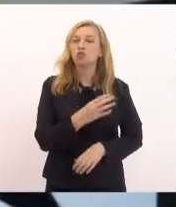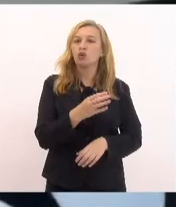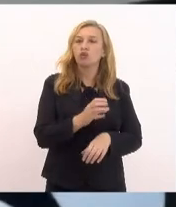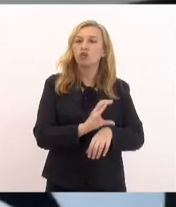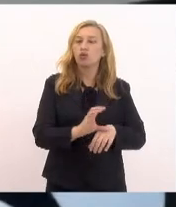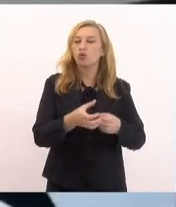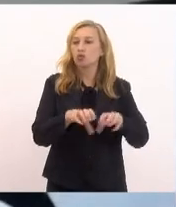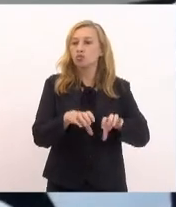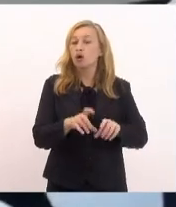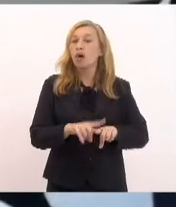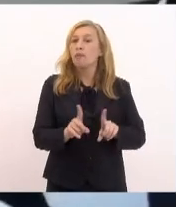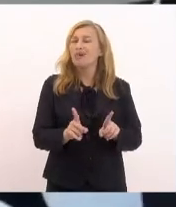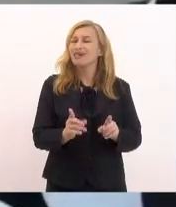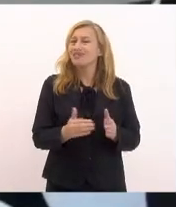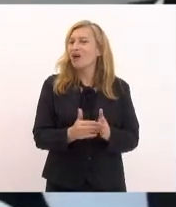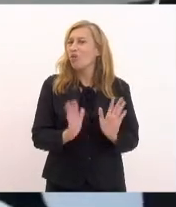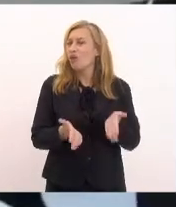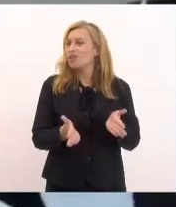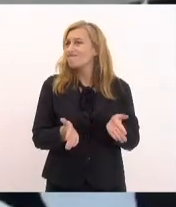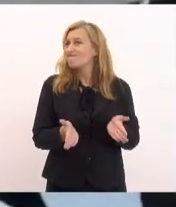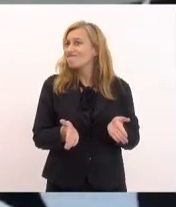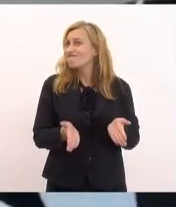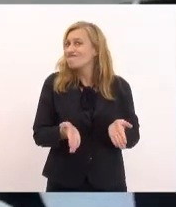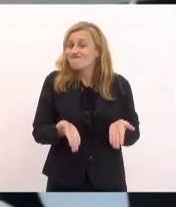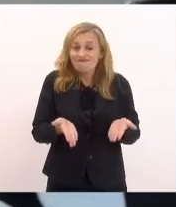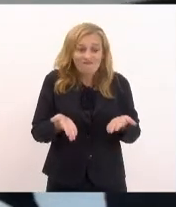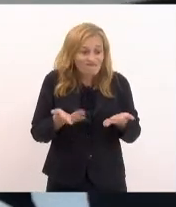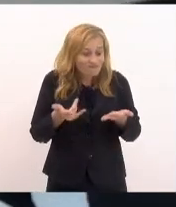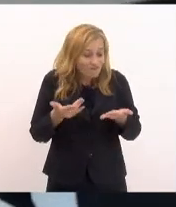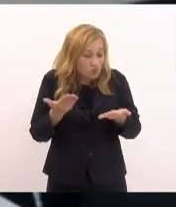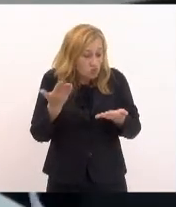público, mas até agora